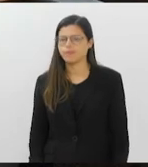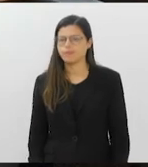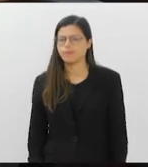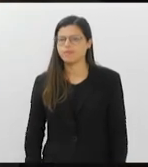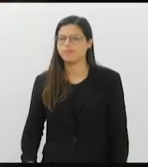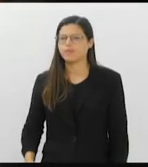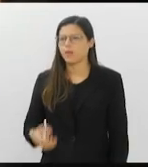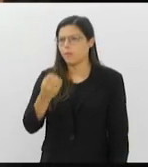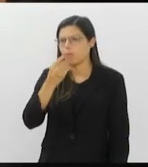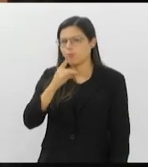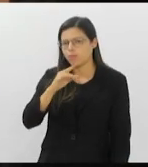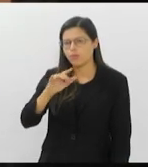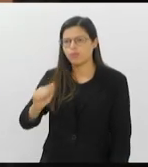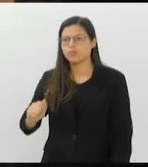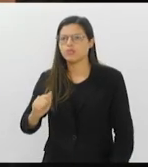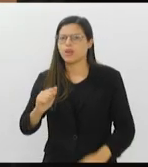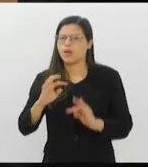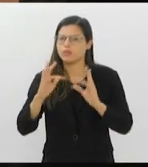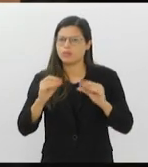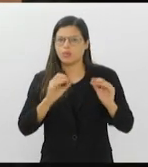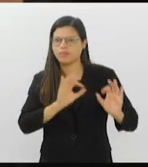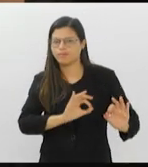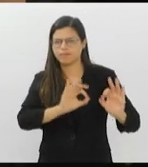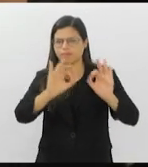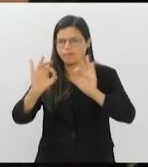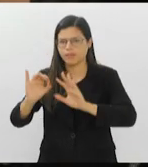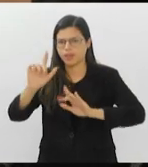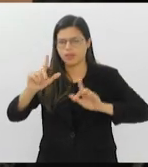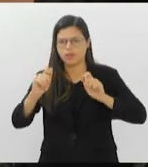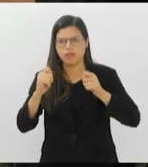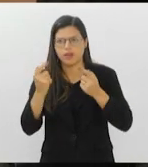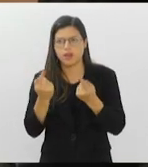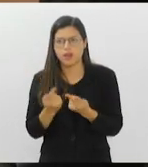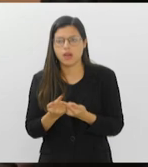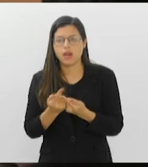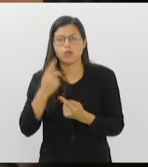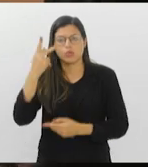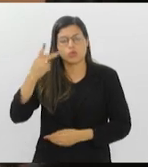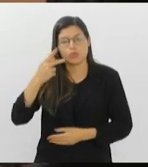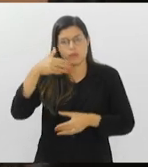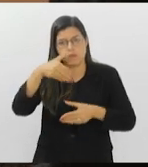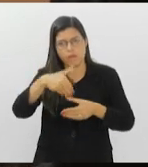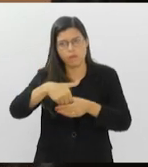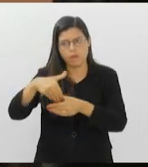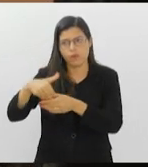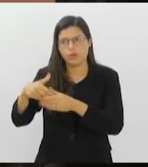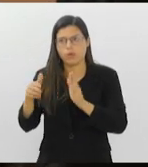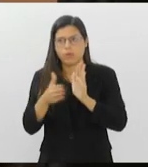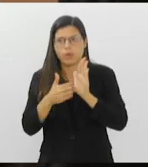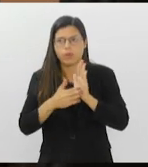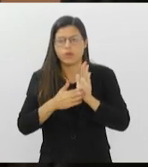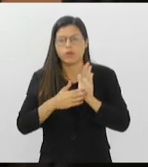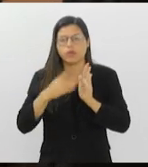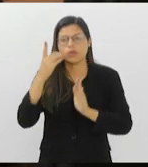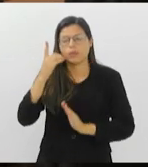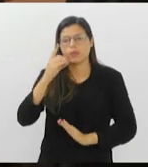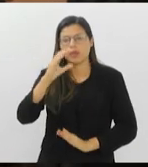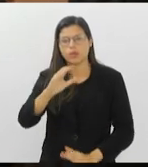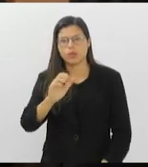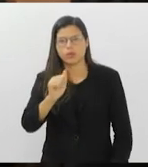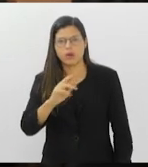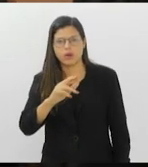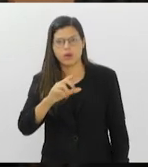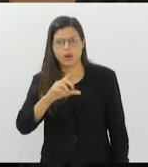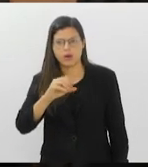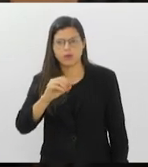Olá, Vicente, bom dia para você, bom dia a todos que acompanham a TV Alerj. Os parlamentares votam proposta do deputado Carlos Macedo, que